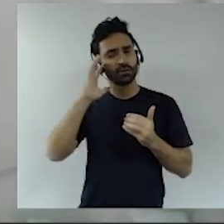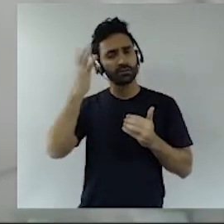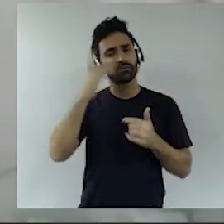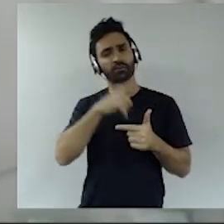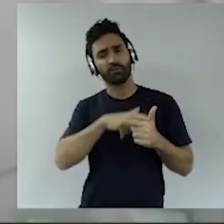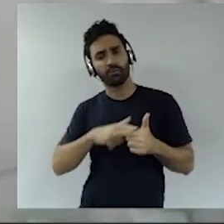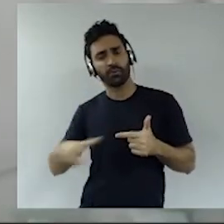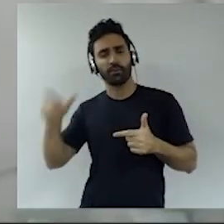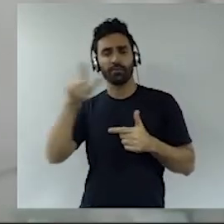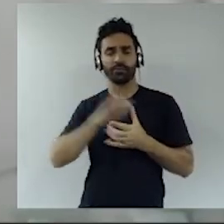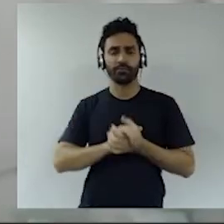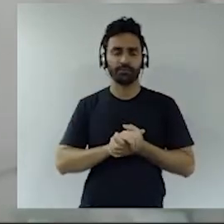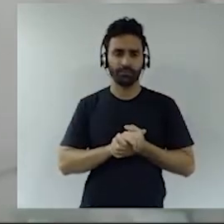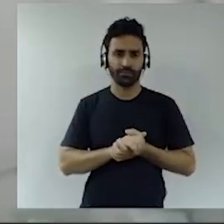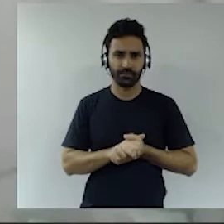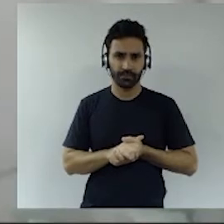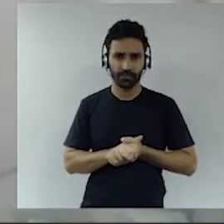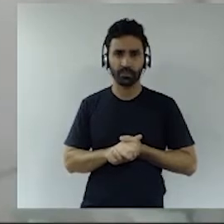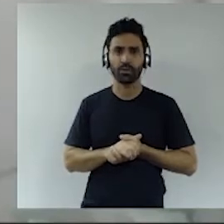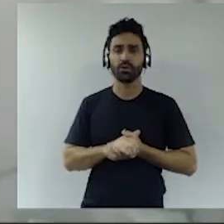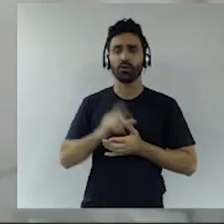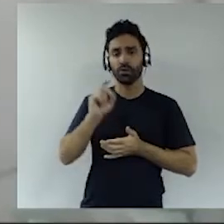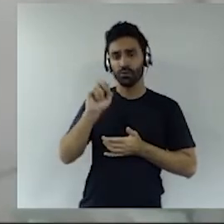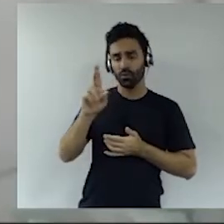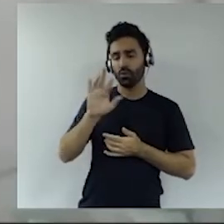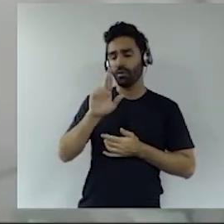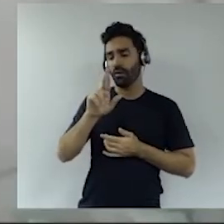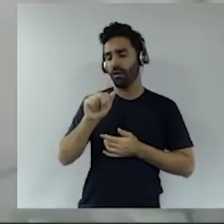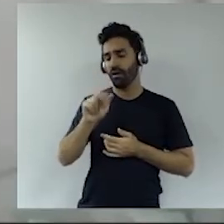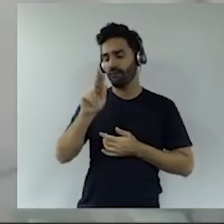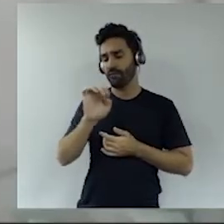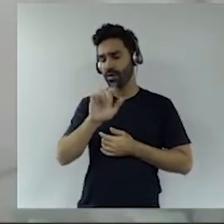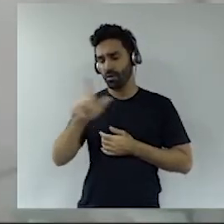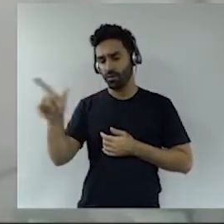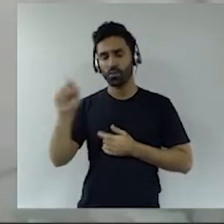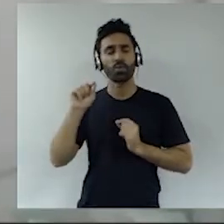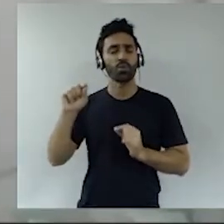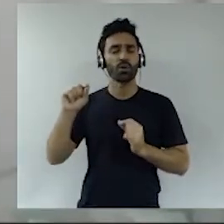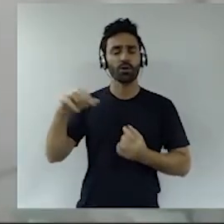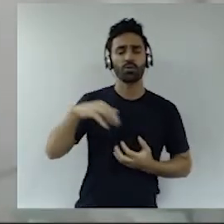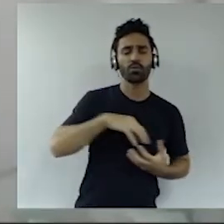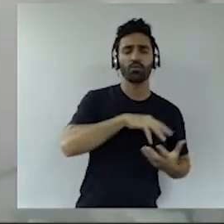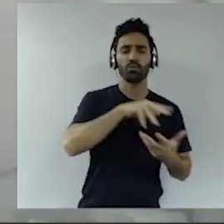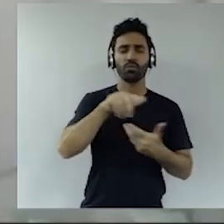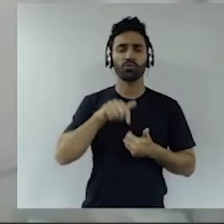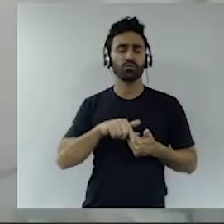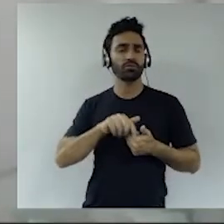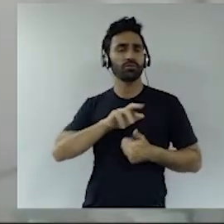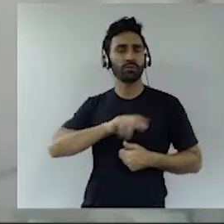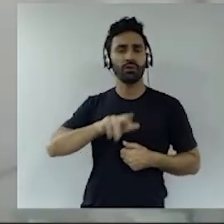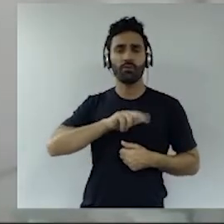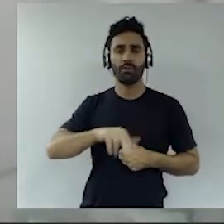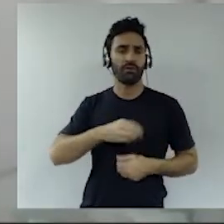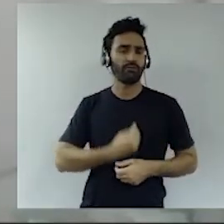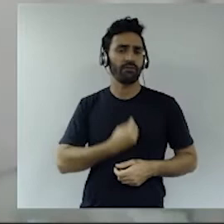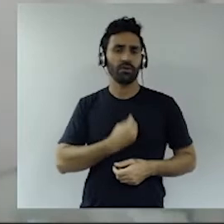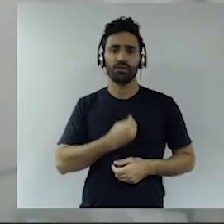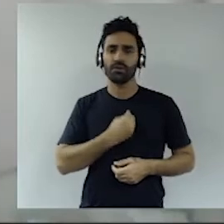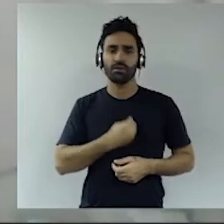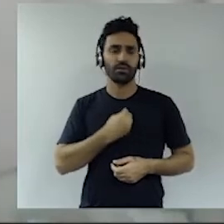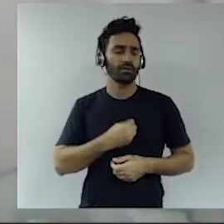conflitos. Doutor Rafael, a humanidade já não se encontrava numa situação